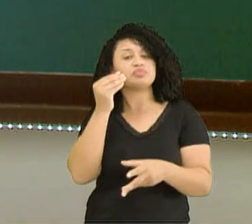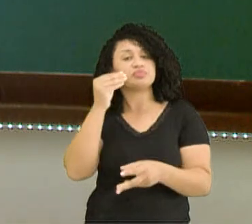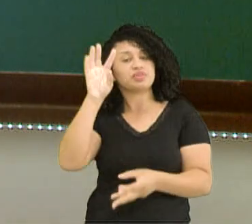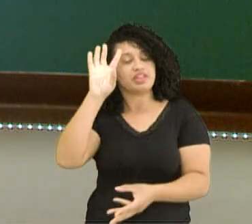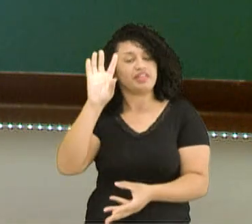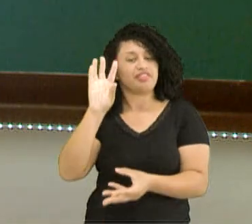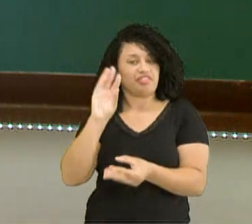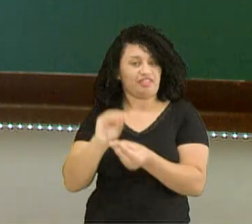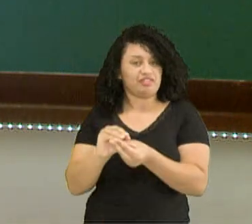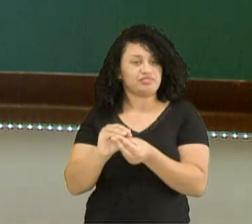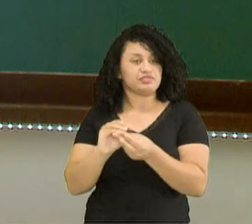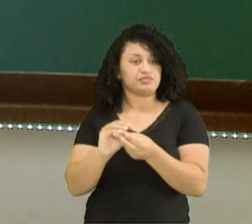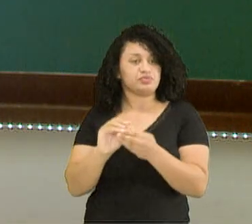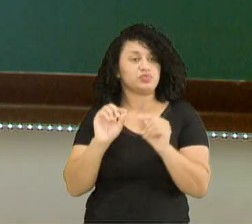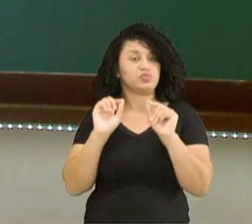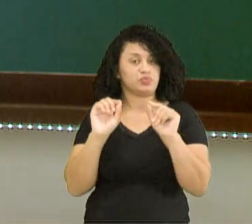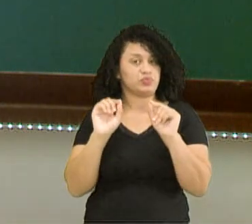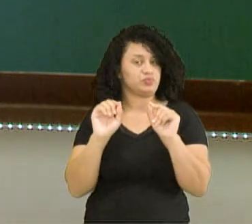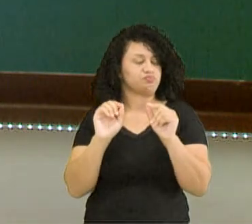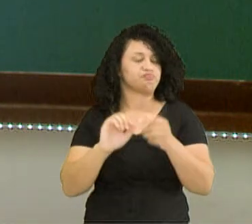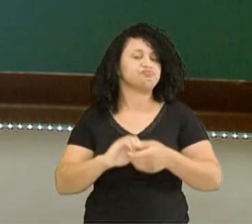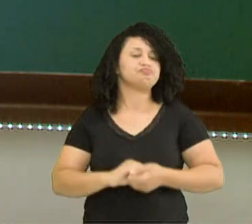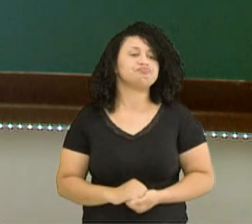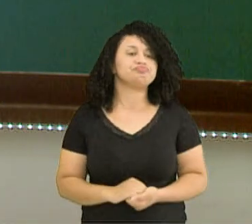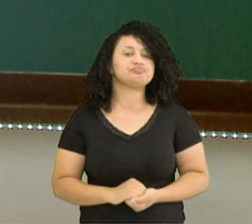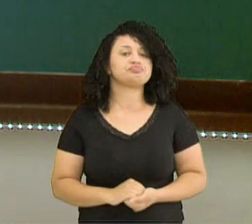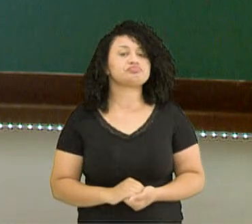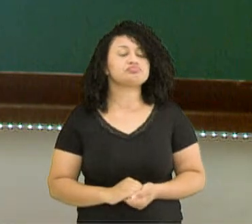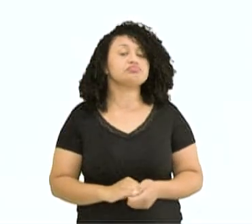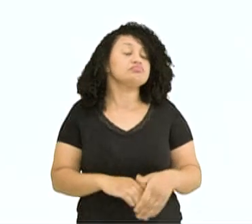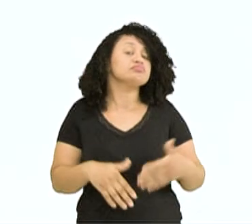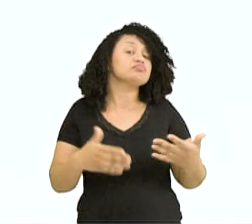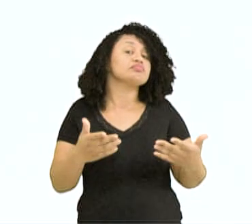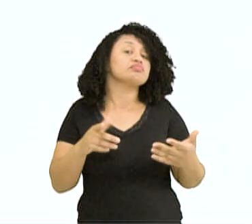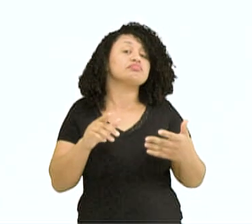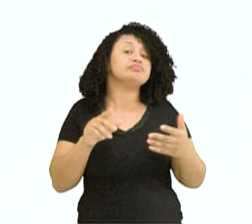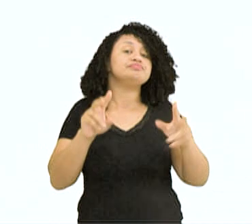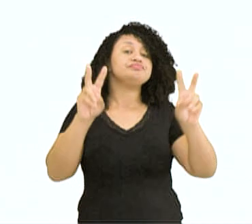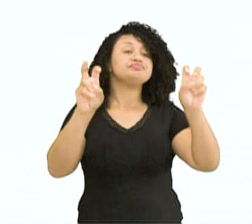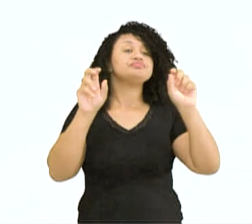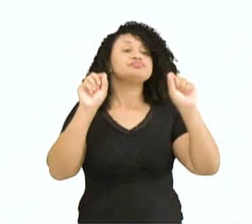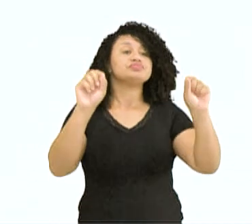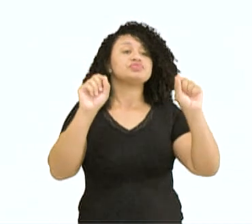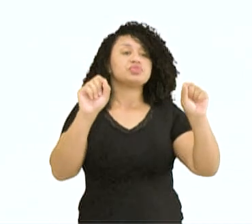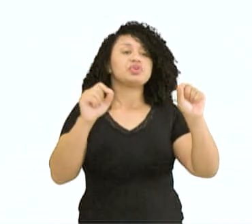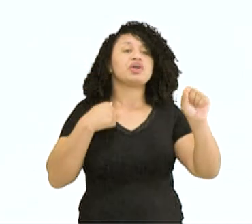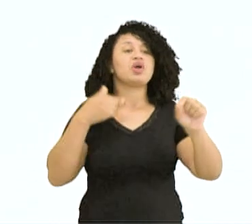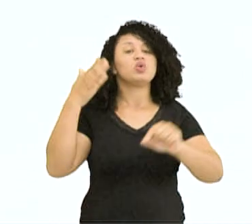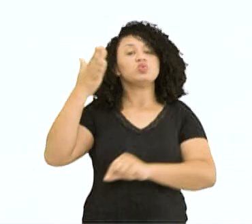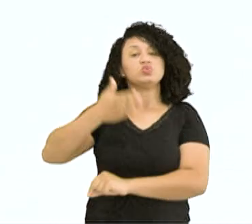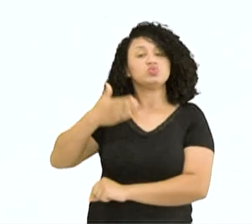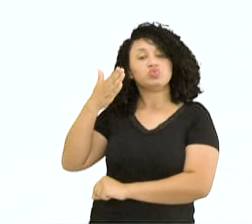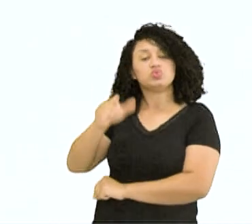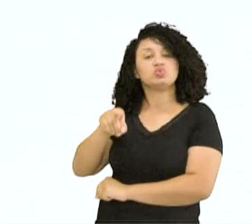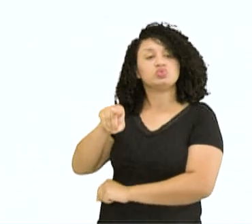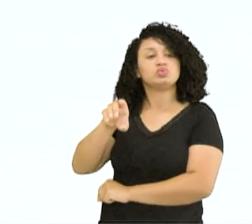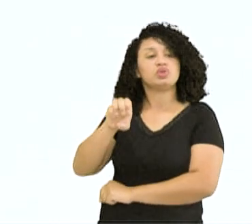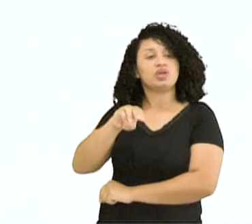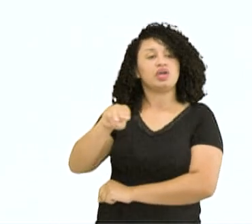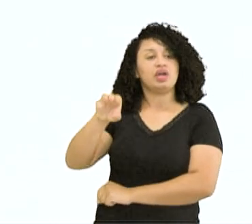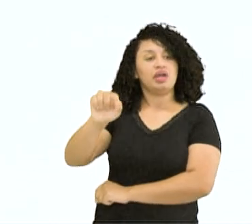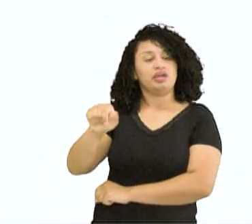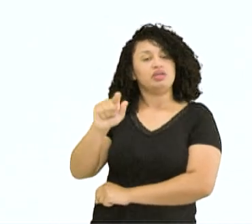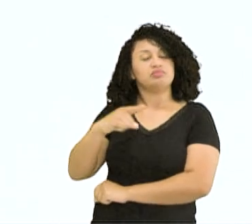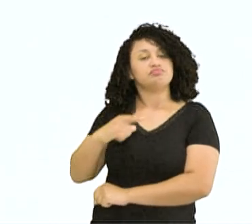your issue to speech. Tá falando sobre o quê? Sobre o discurso que a Emma